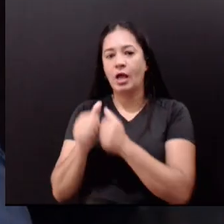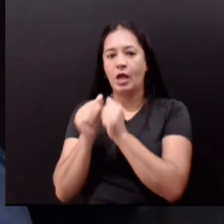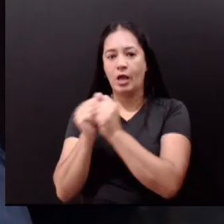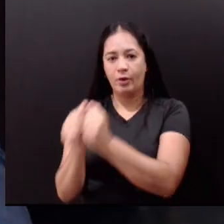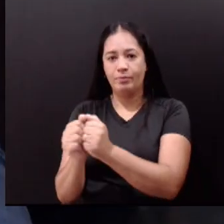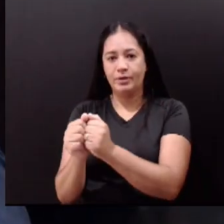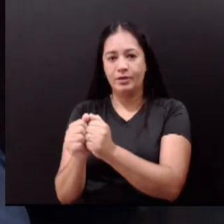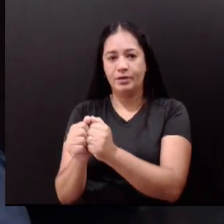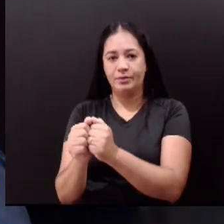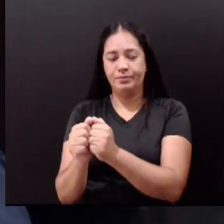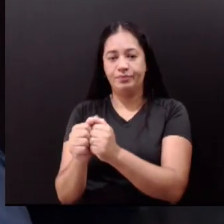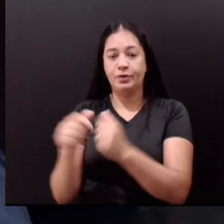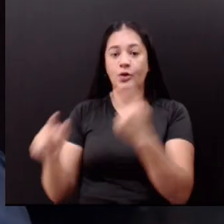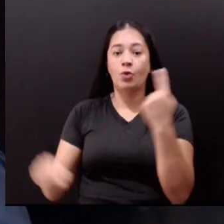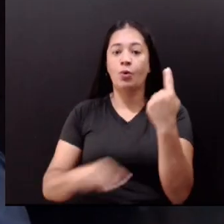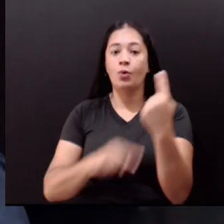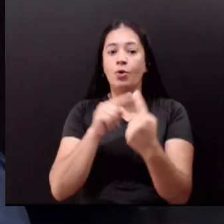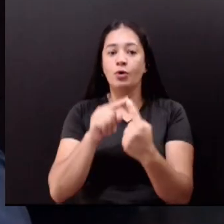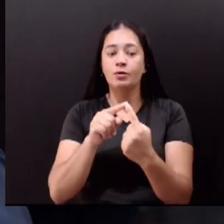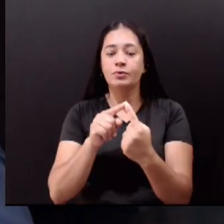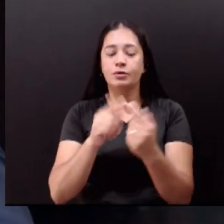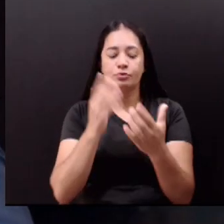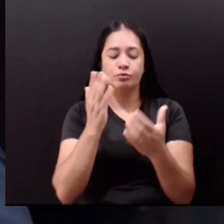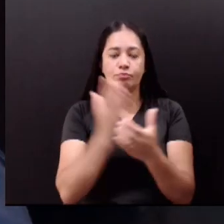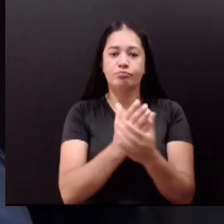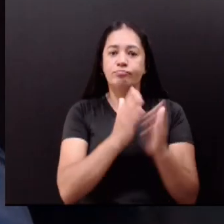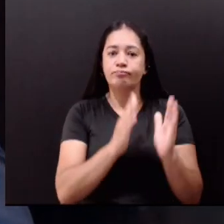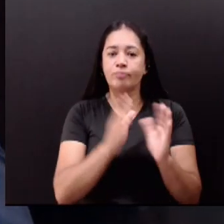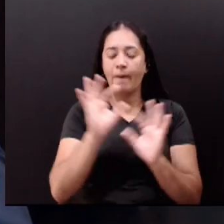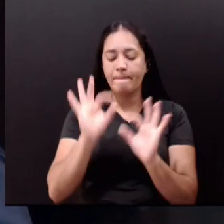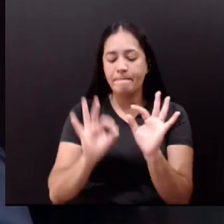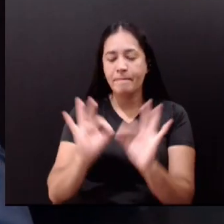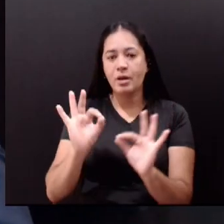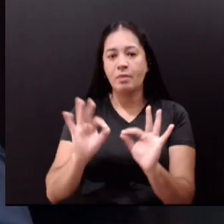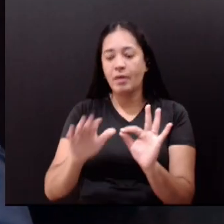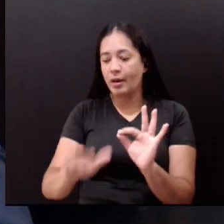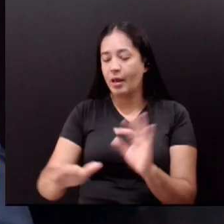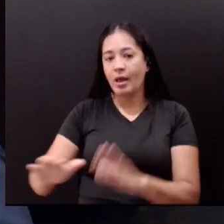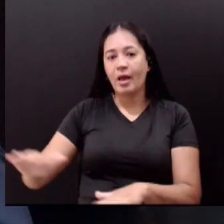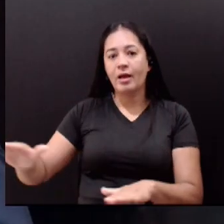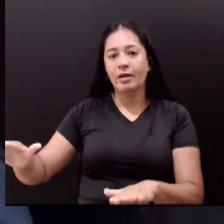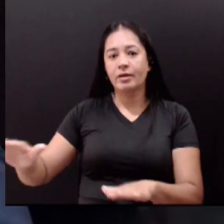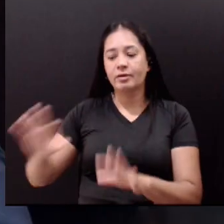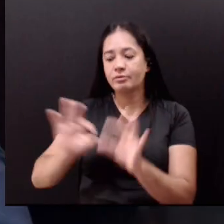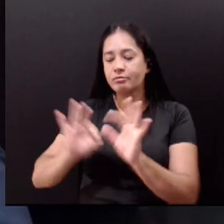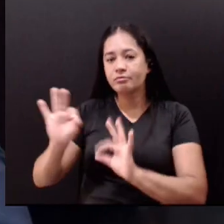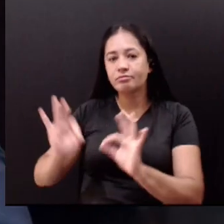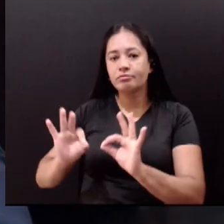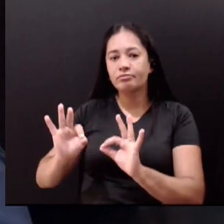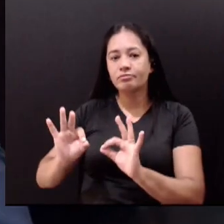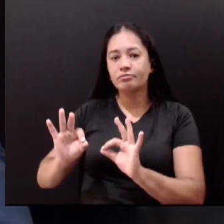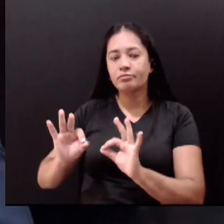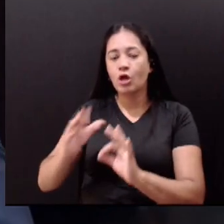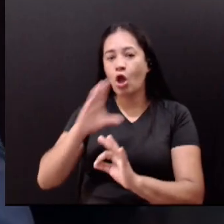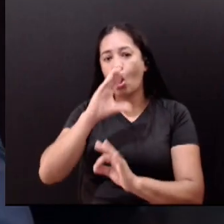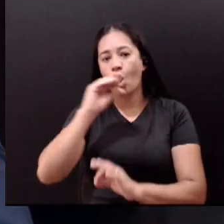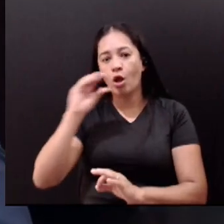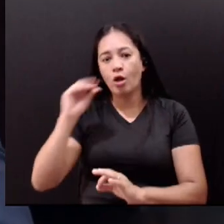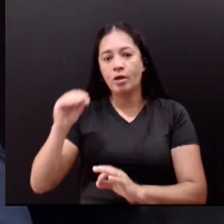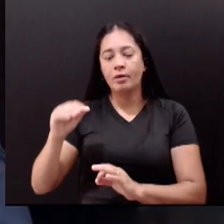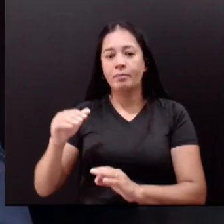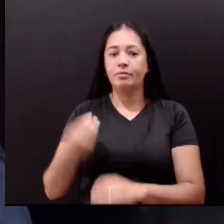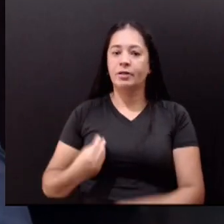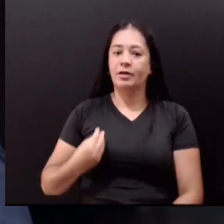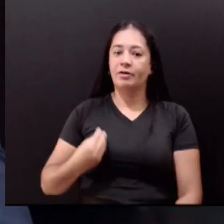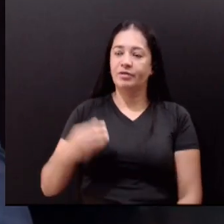então, desse processo é preparar a criança ou adolescente para a vida adulta, né. E